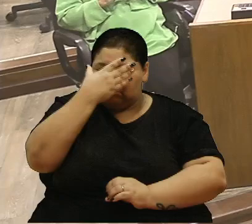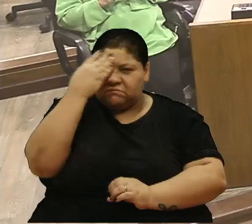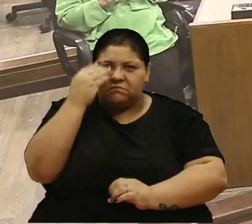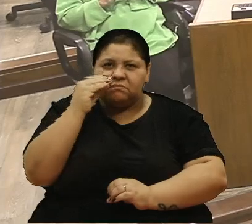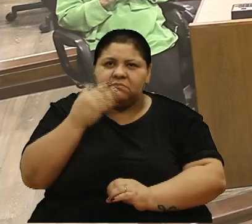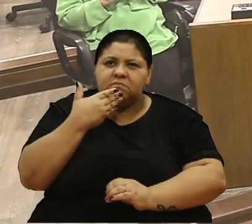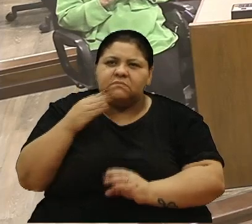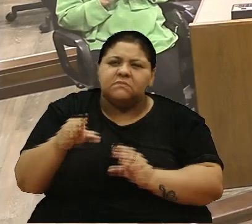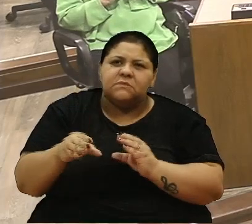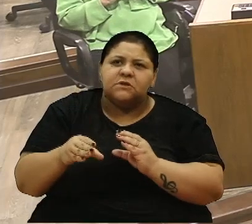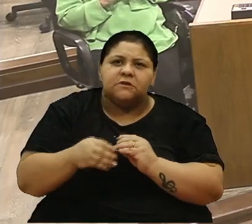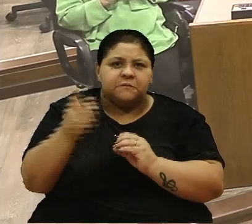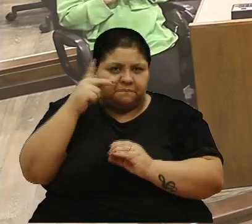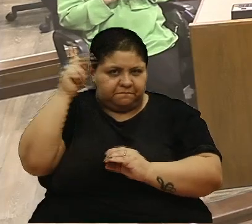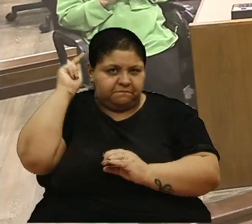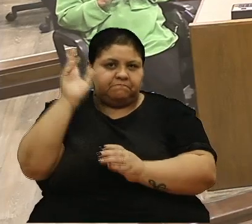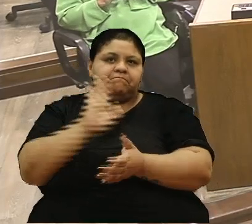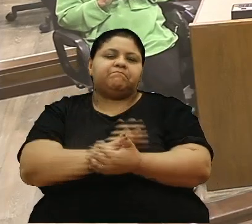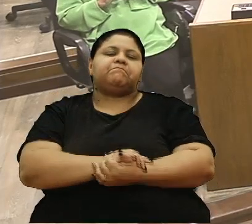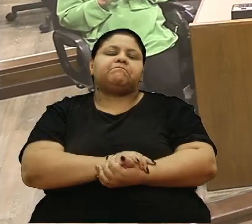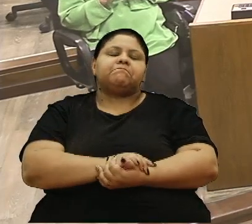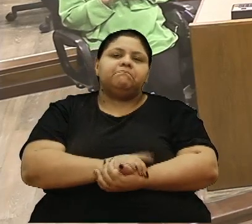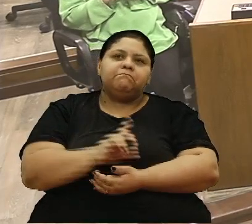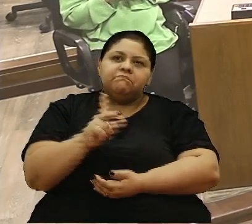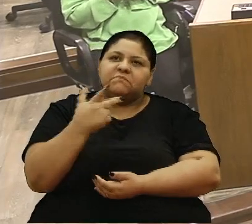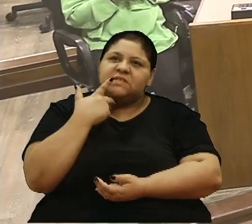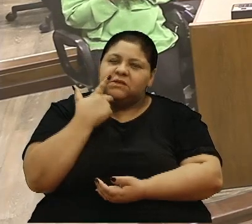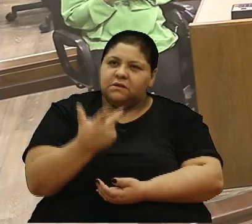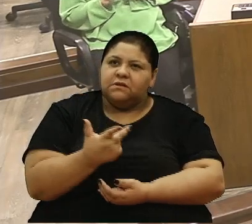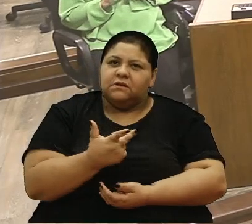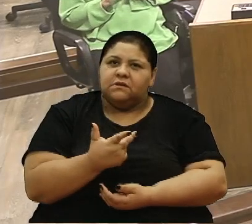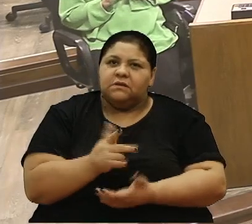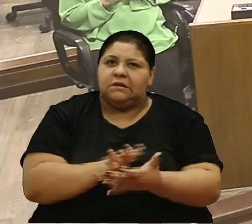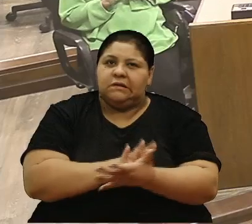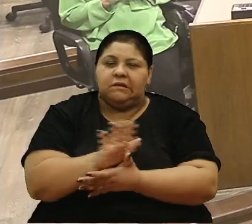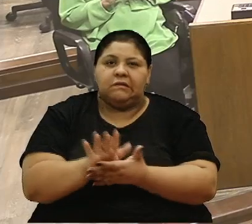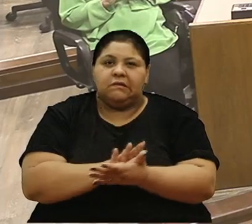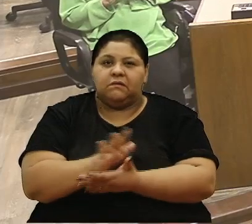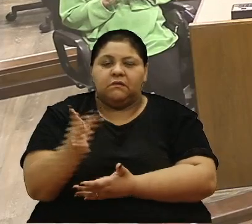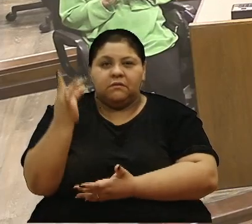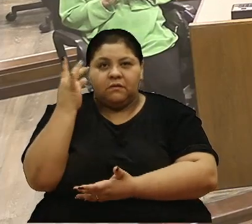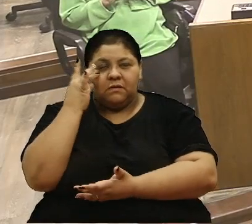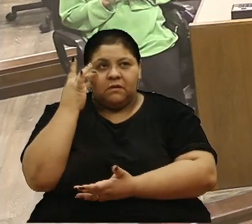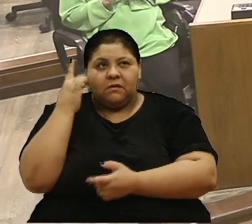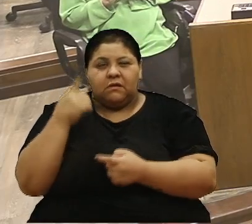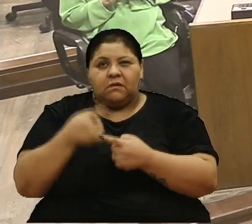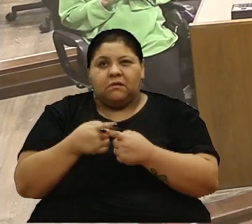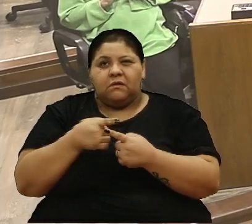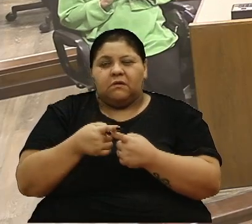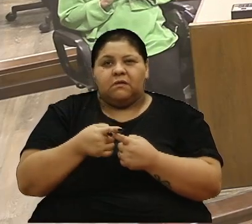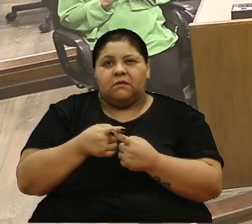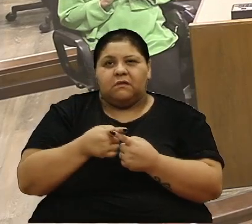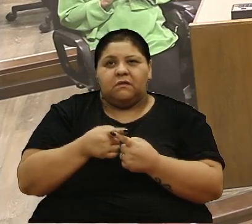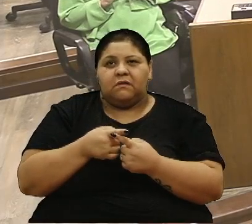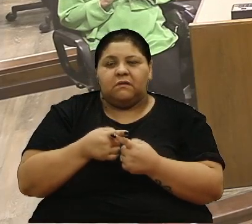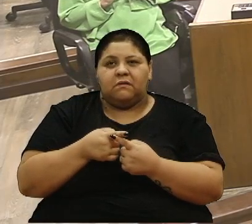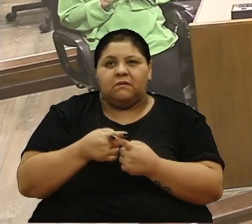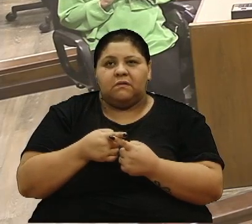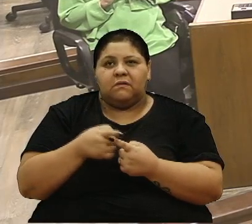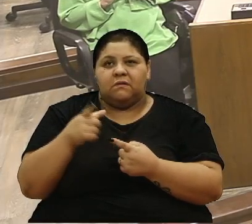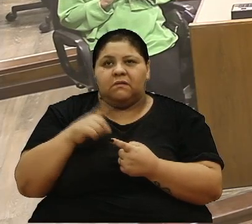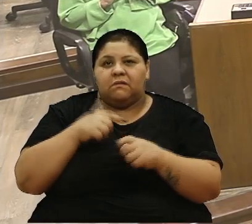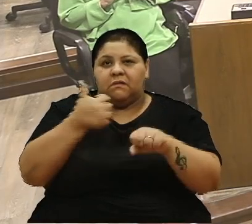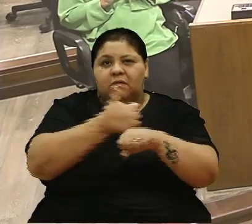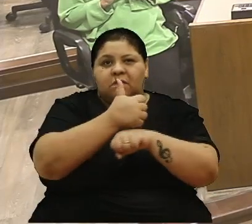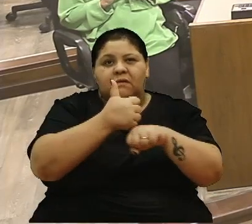pedido a parte. Não, ali onde o senhor fala, vereador, nenhum deles estava lá e tal, por não ter nenhum